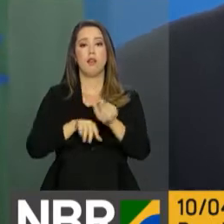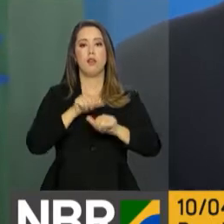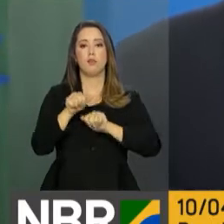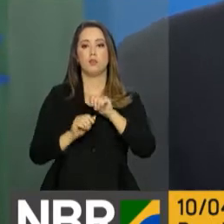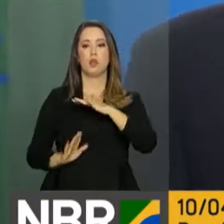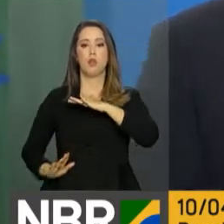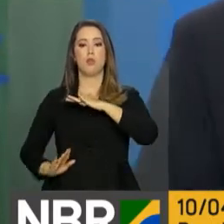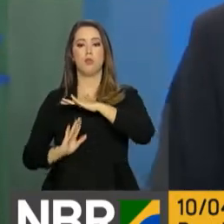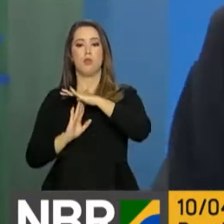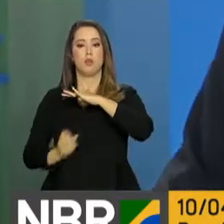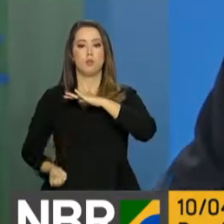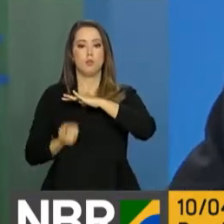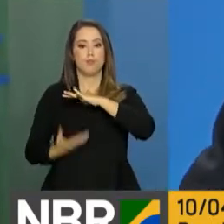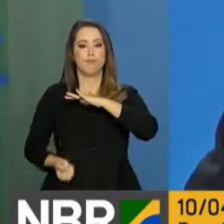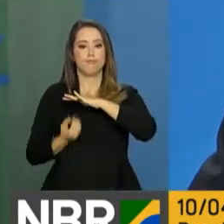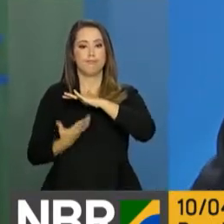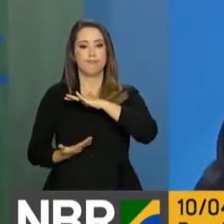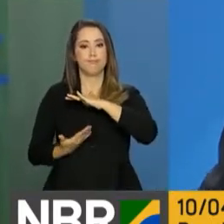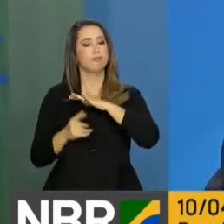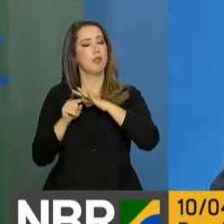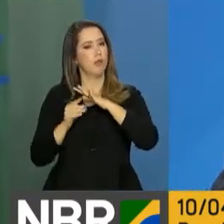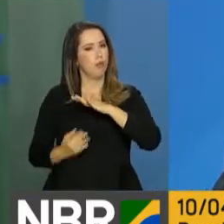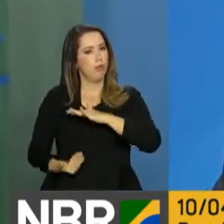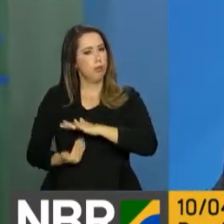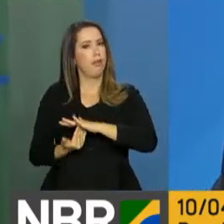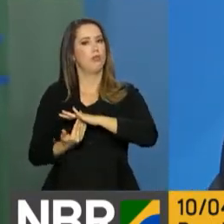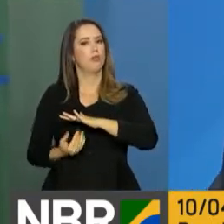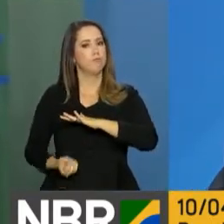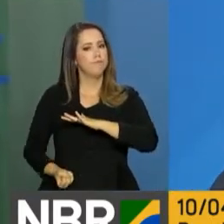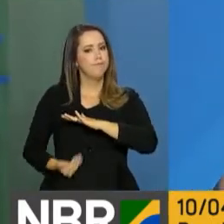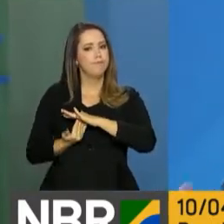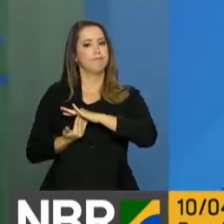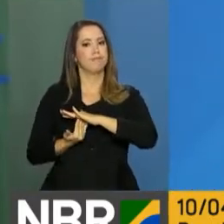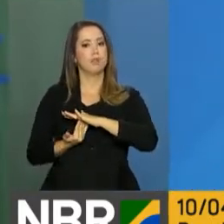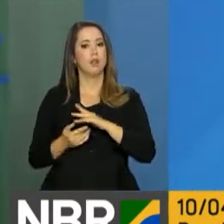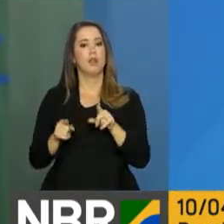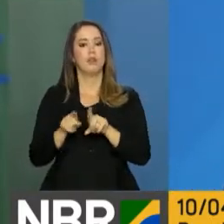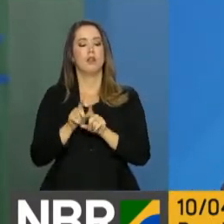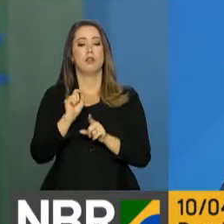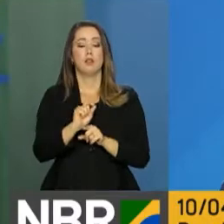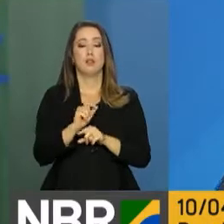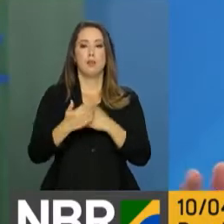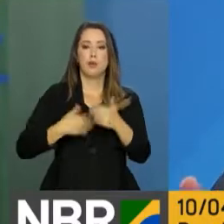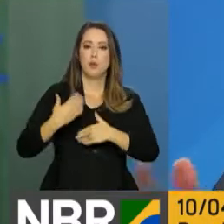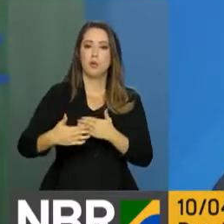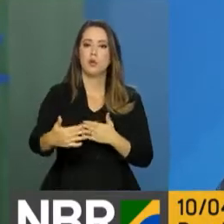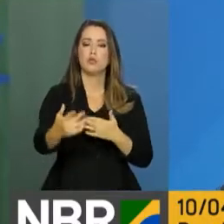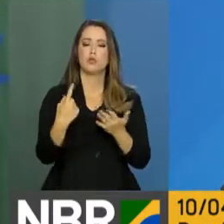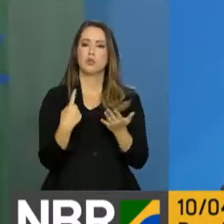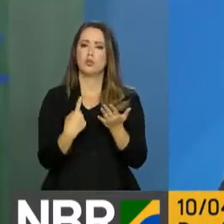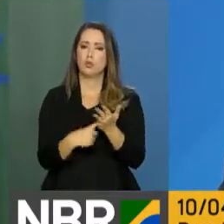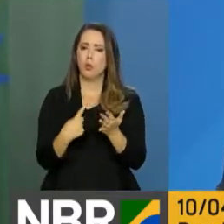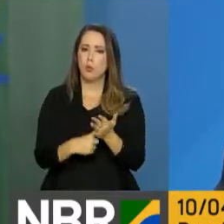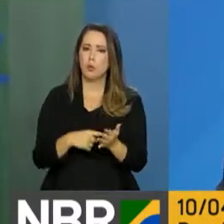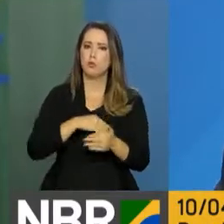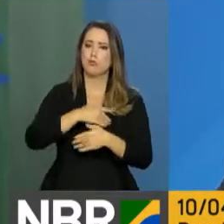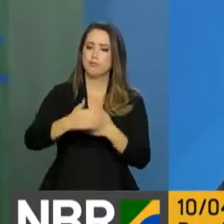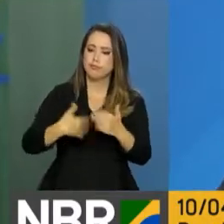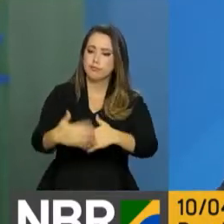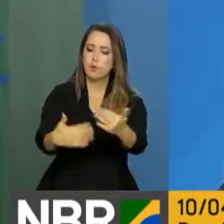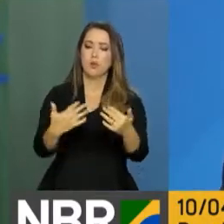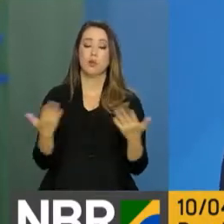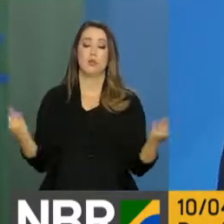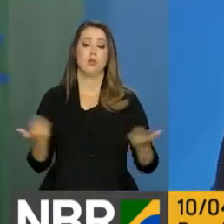gastos. E ele também fez avançar a chamada agenda da produtividade, que